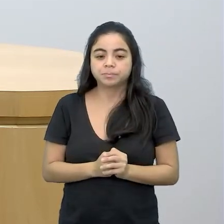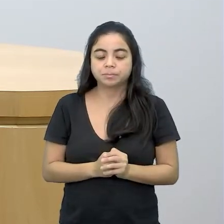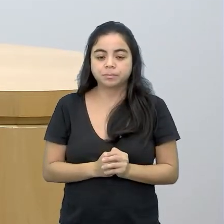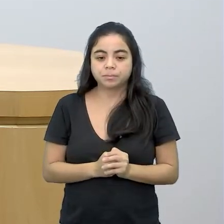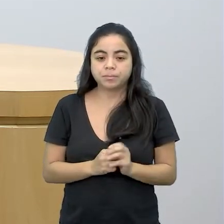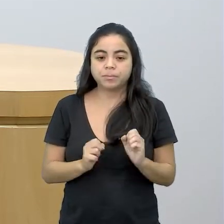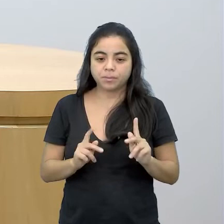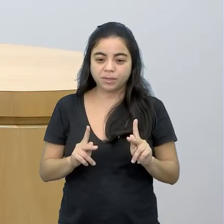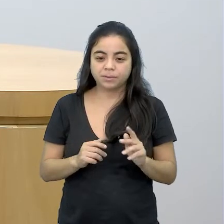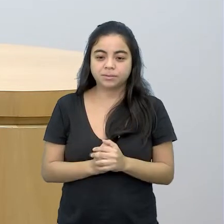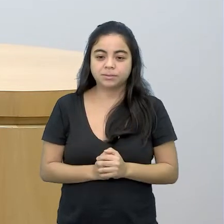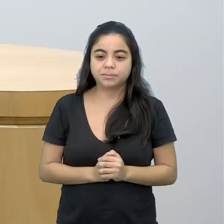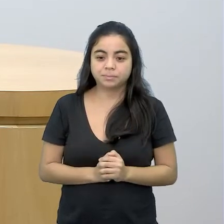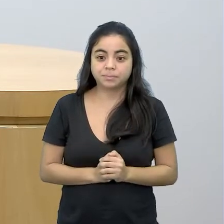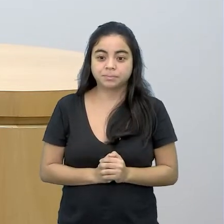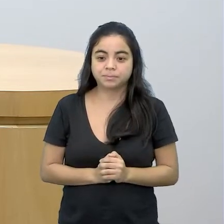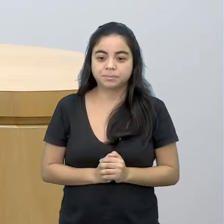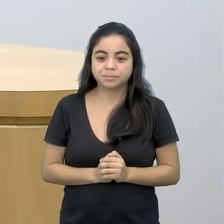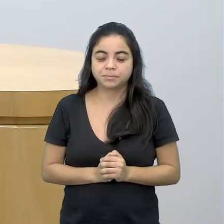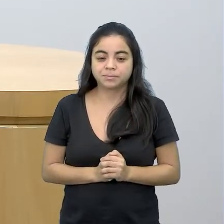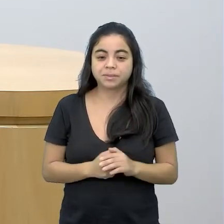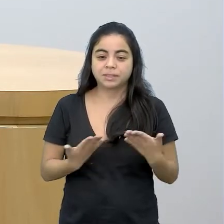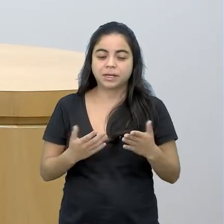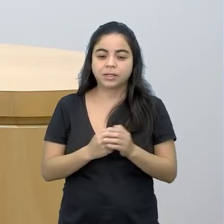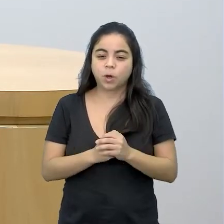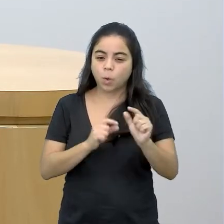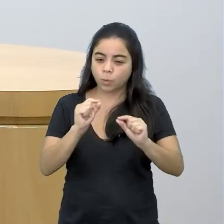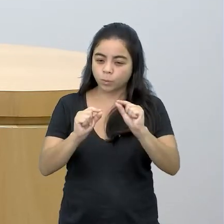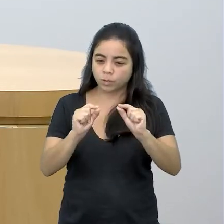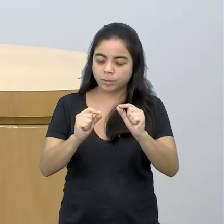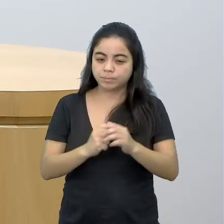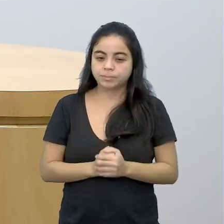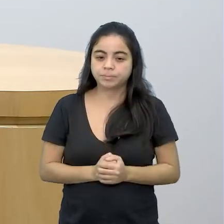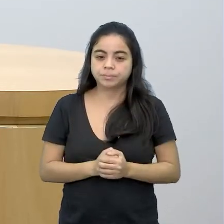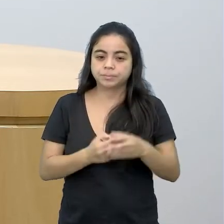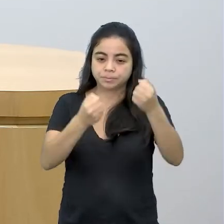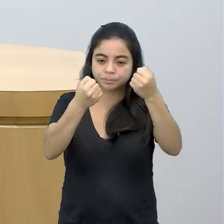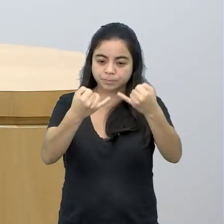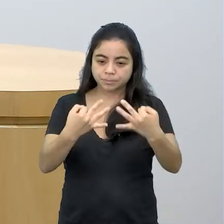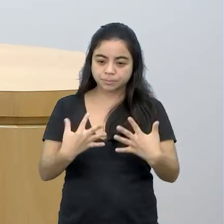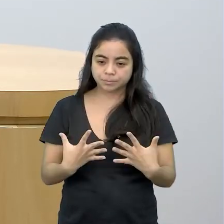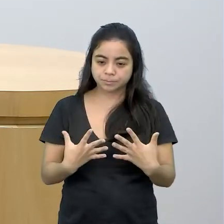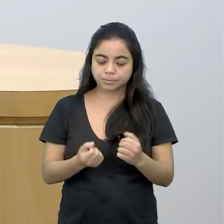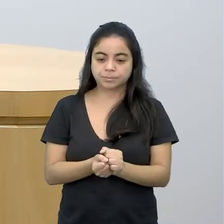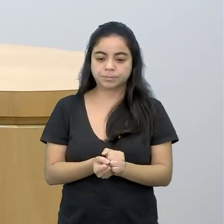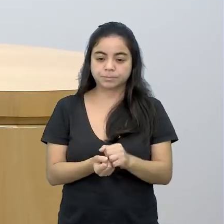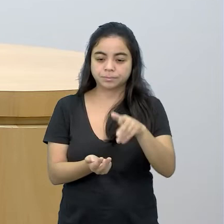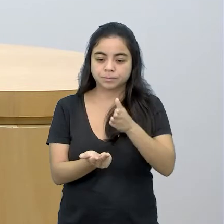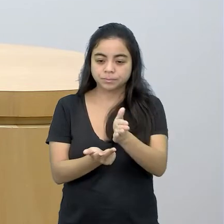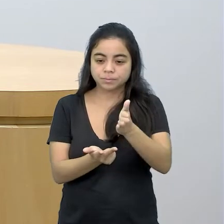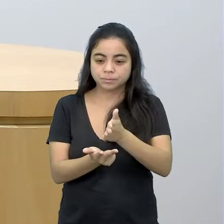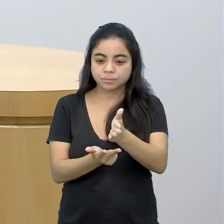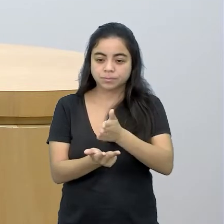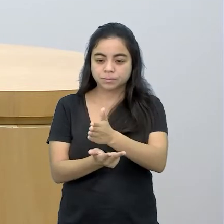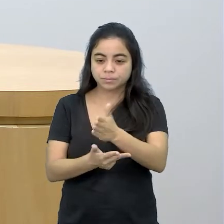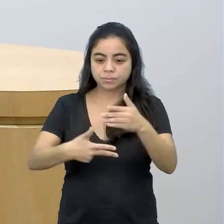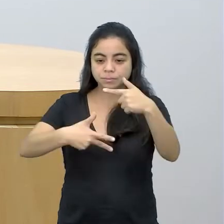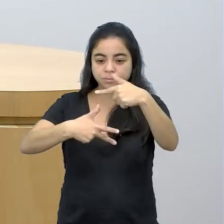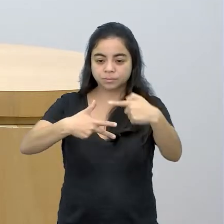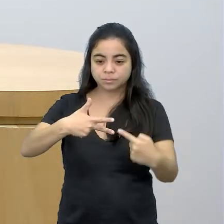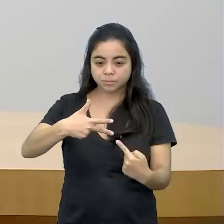instâncias, tá certo? E aí ele diz o seguinte: partindo do princípio da tripartição de poderes como algo